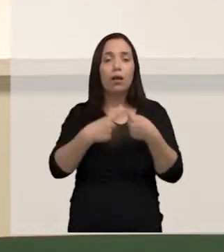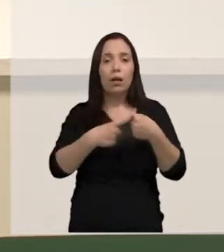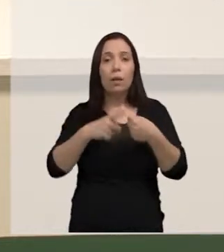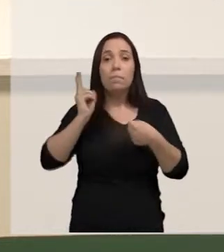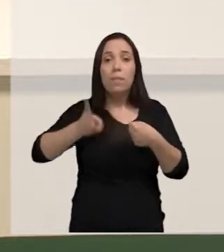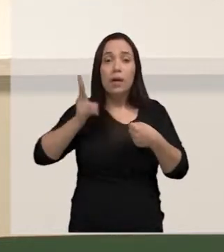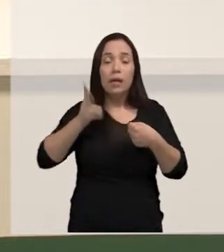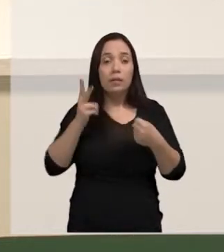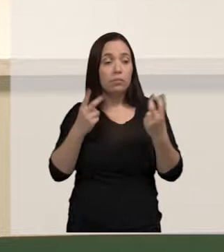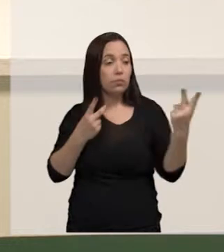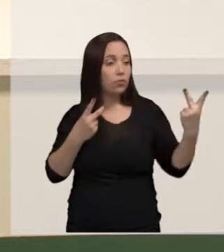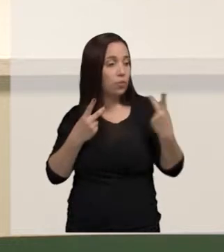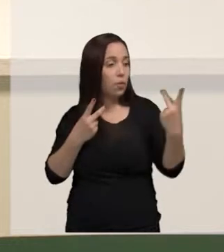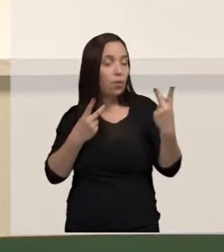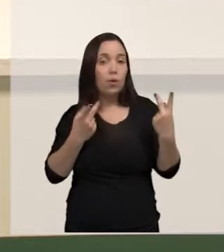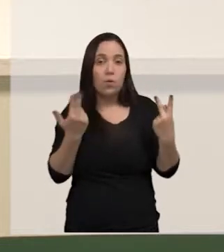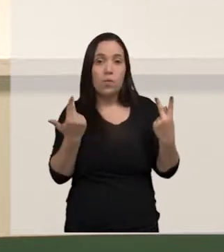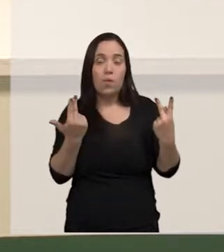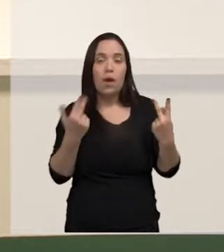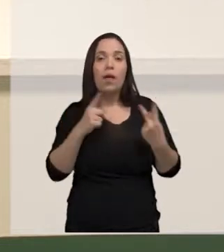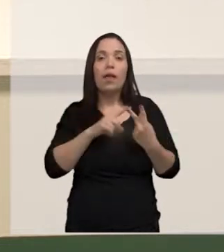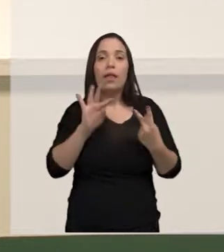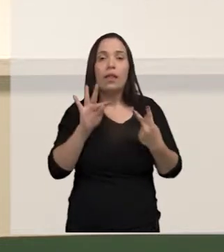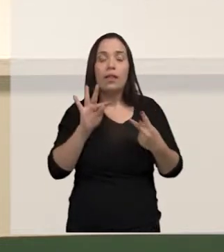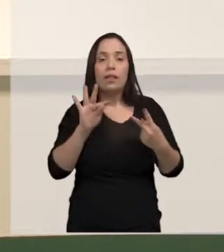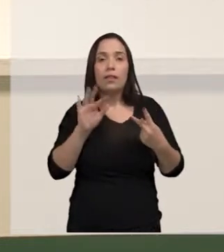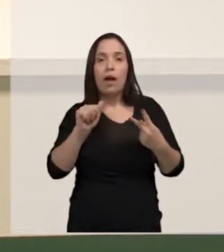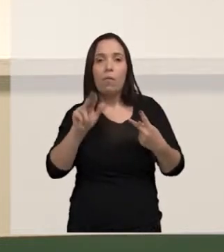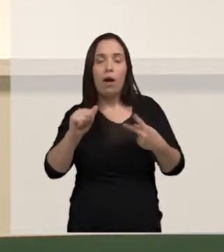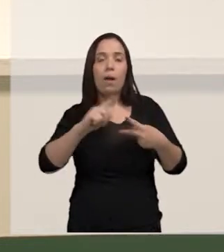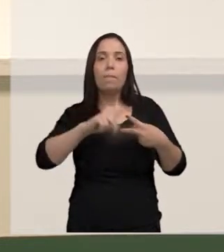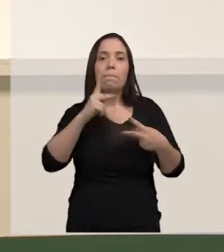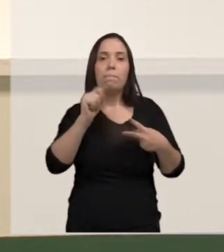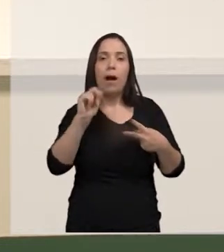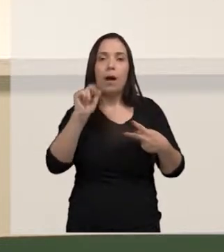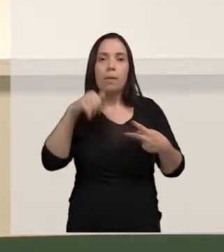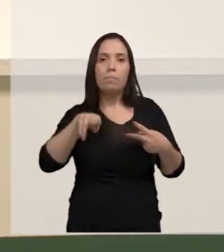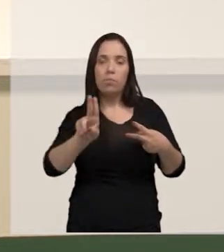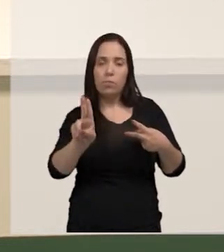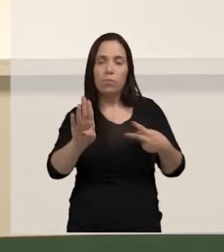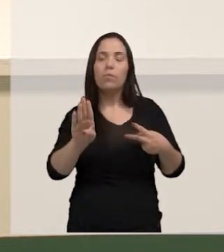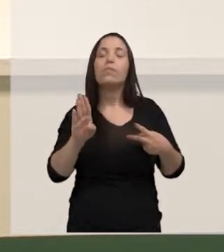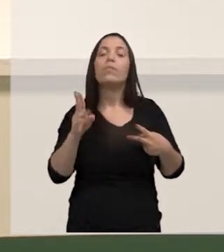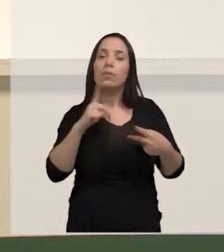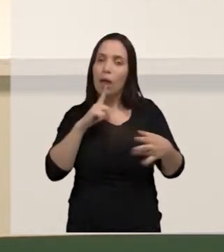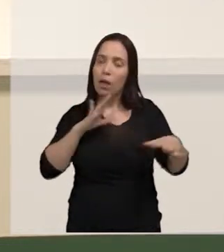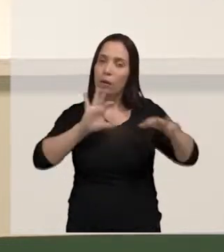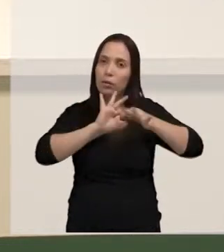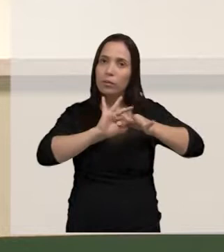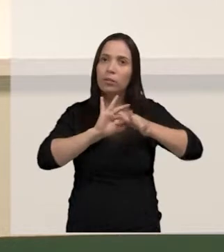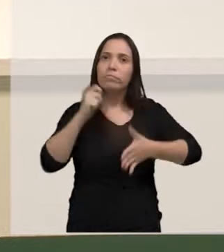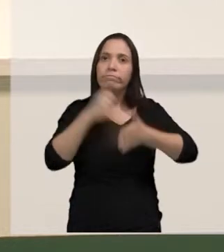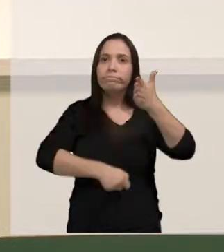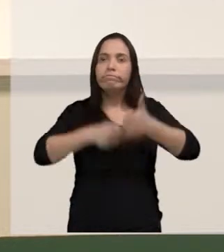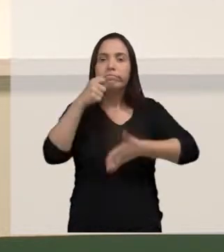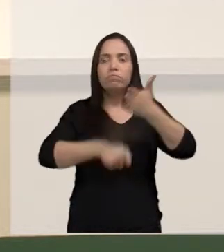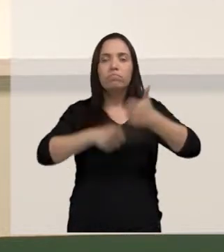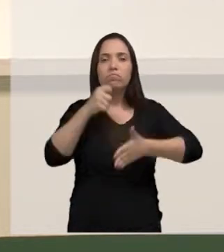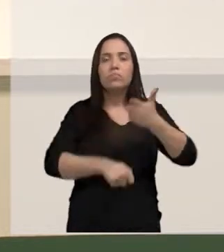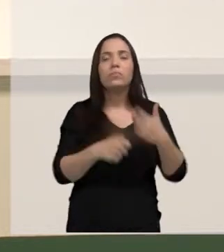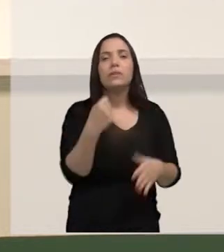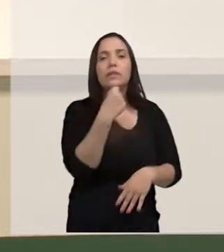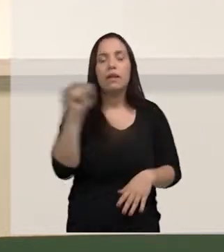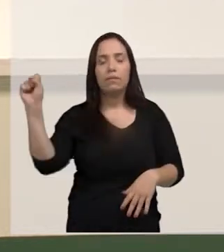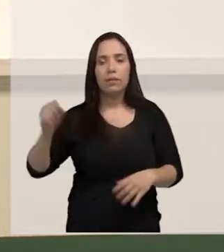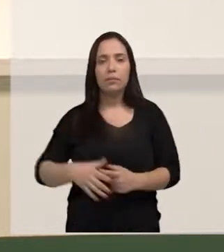os dois da mesma região, né, Luiz? Os dois da mesma, um de Itauá e o outro de Parambu, dentro da mesma região. E estão unidos, inclusive, no pensamento em defesa